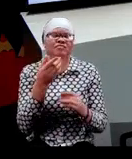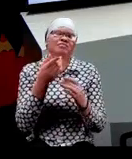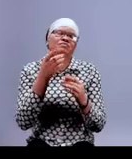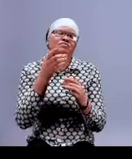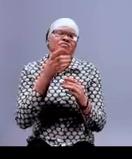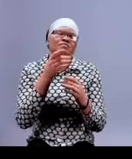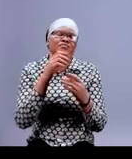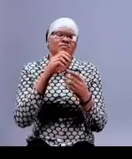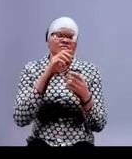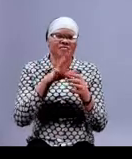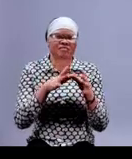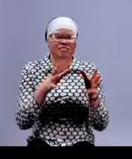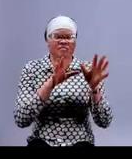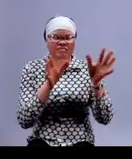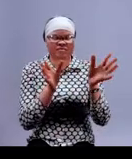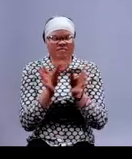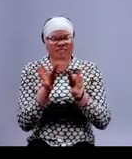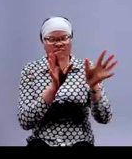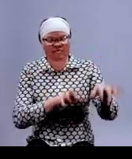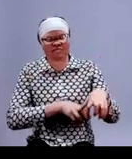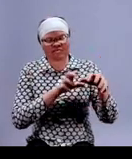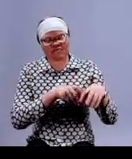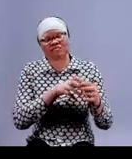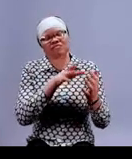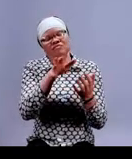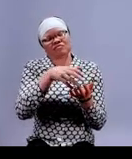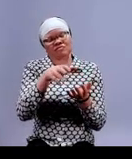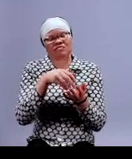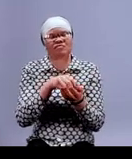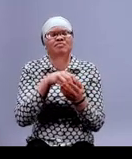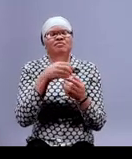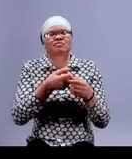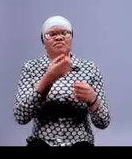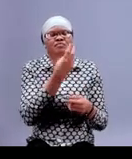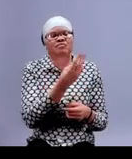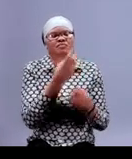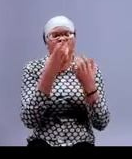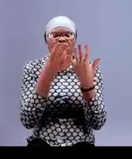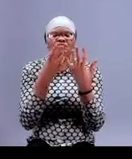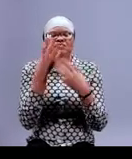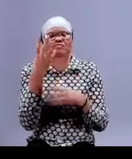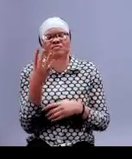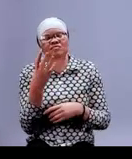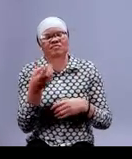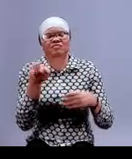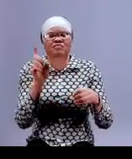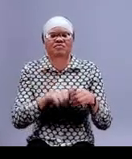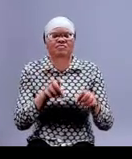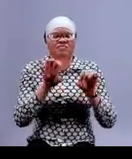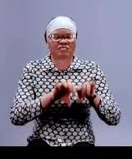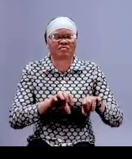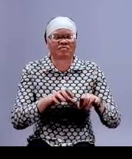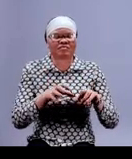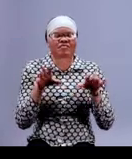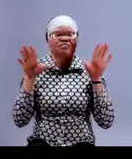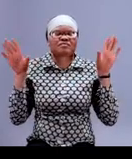problema um avicultor recolheu 294 ovos das suas galinhas e